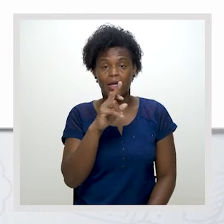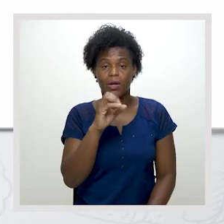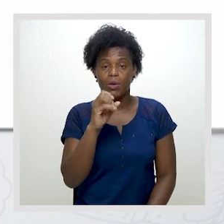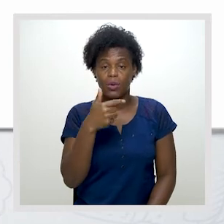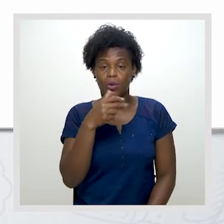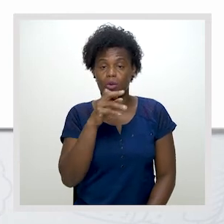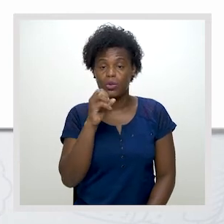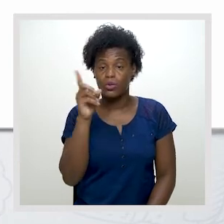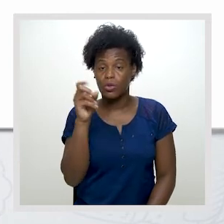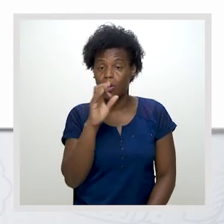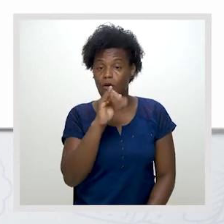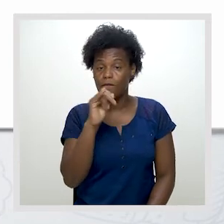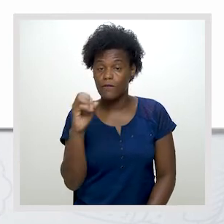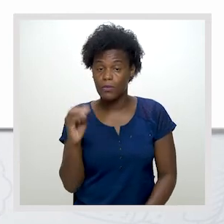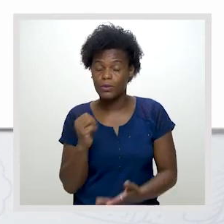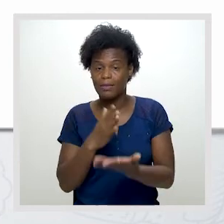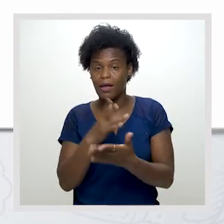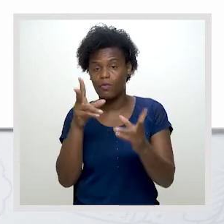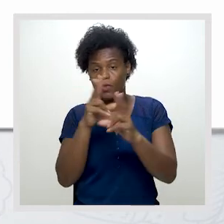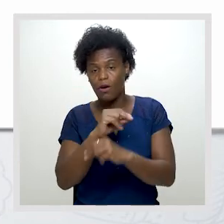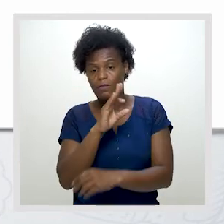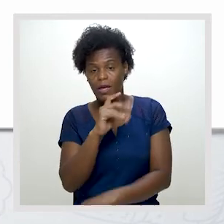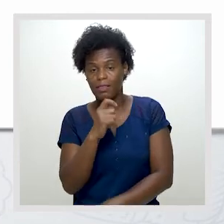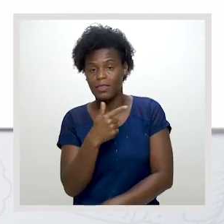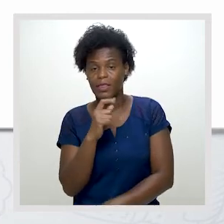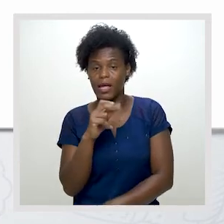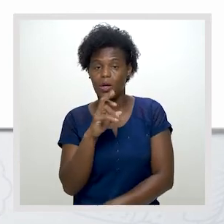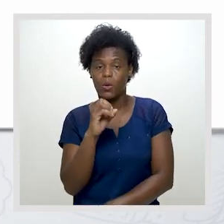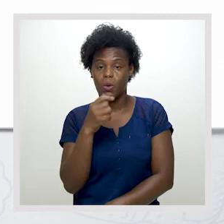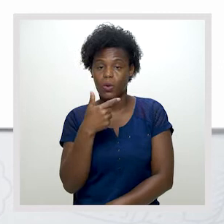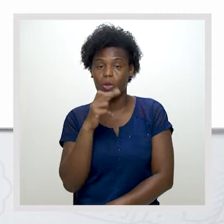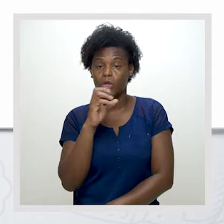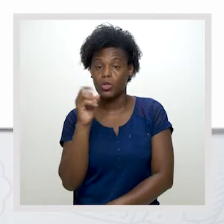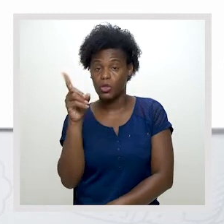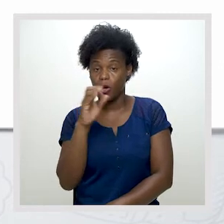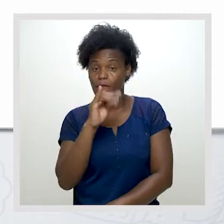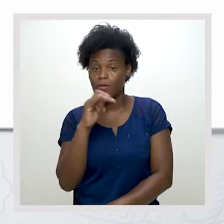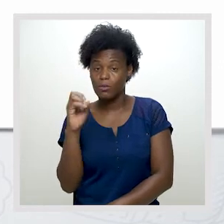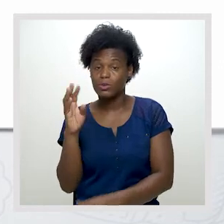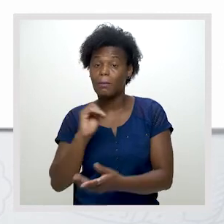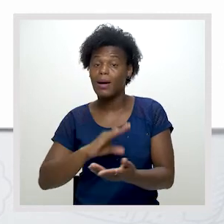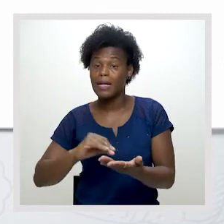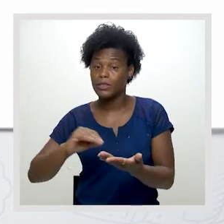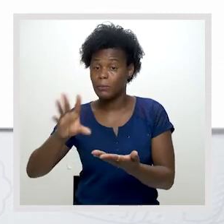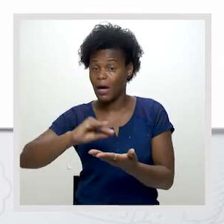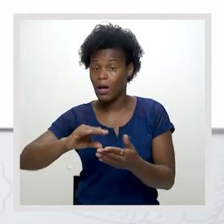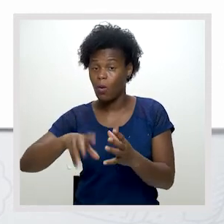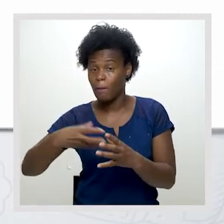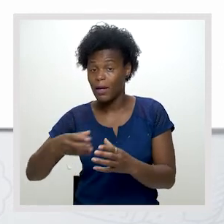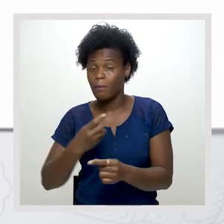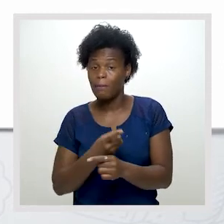até aos novos heterotróficos que eram mais complexos, porque